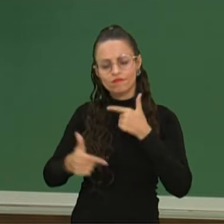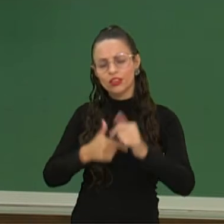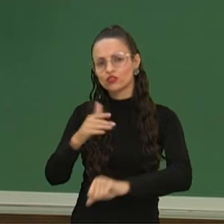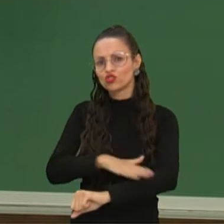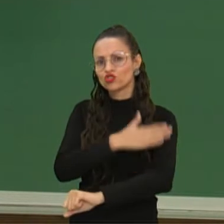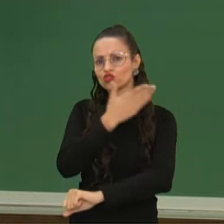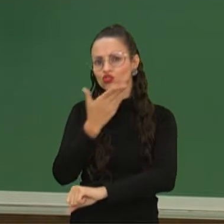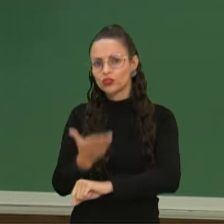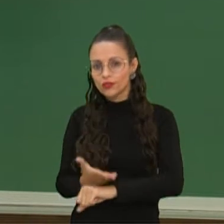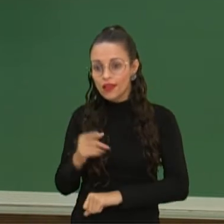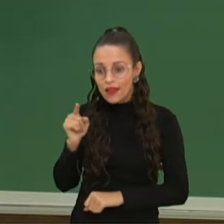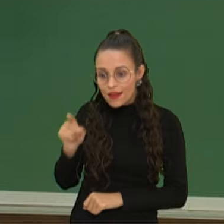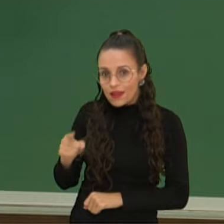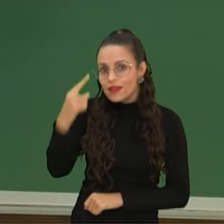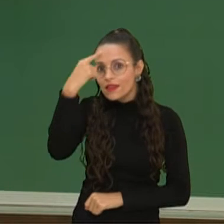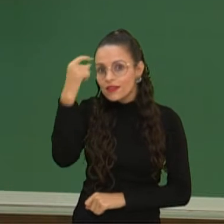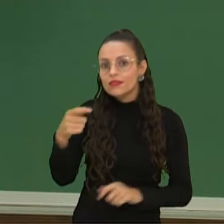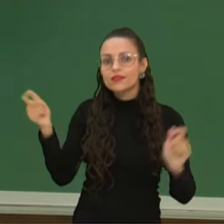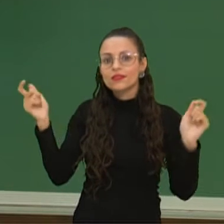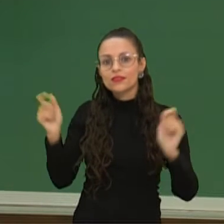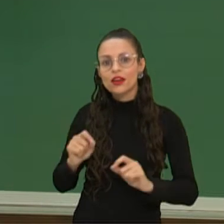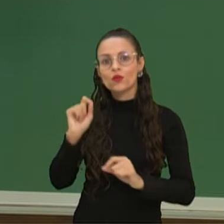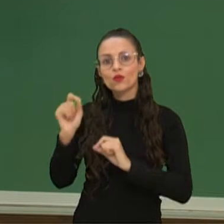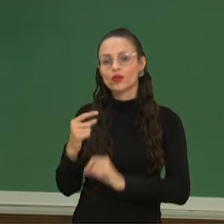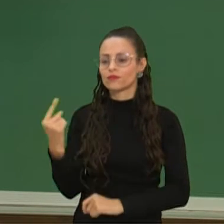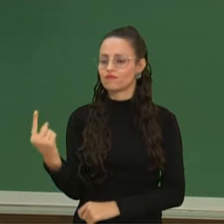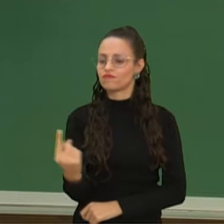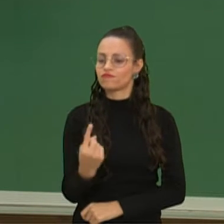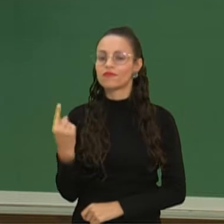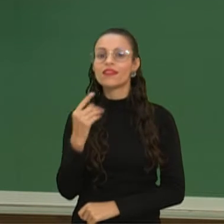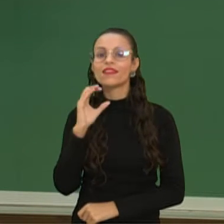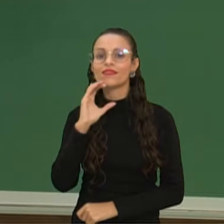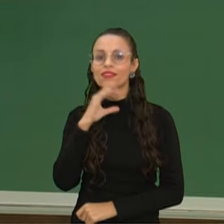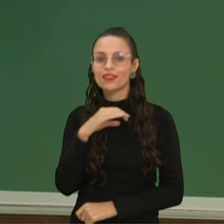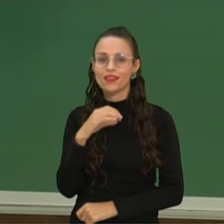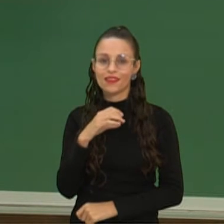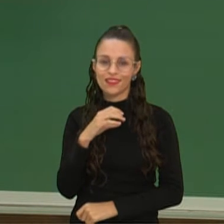inteiro e que com essa invenção ele consegue esquentar a comida dele rápido, né?